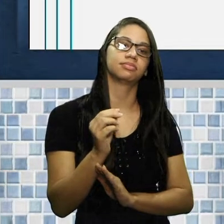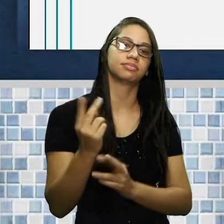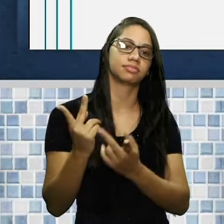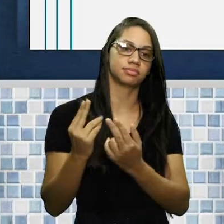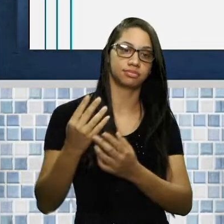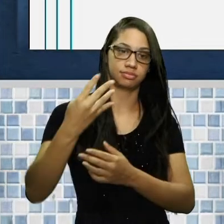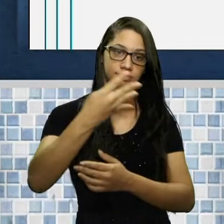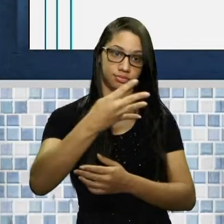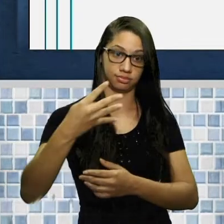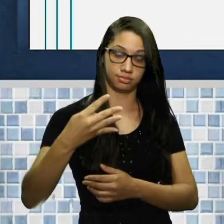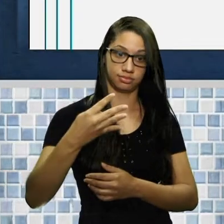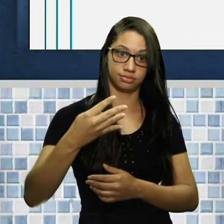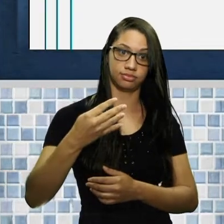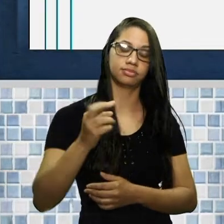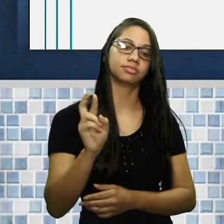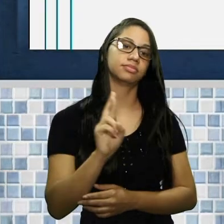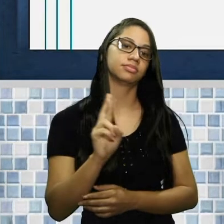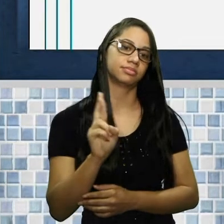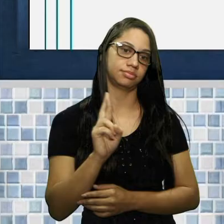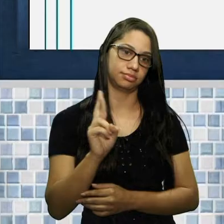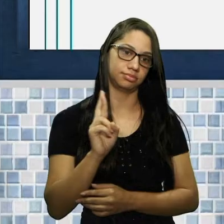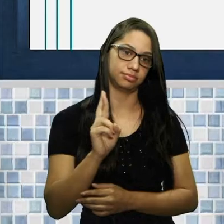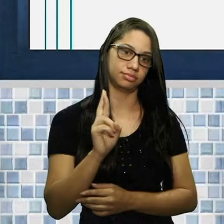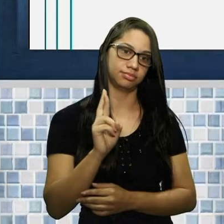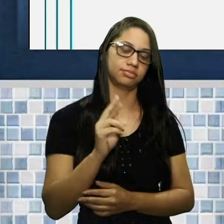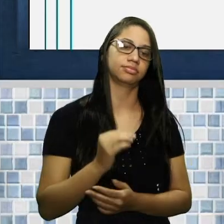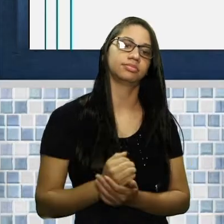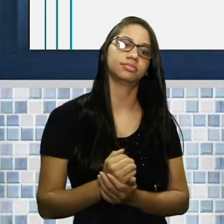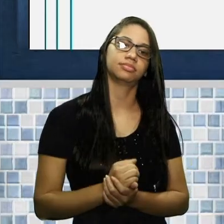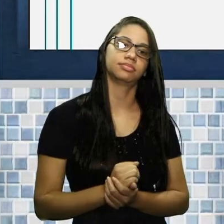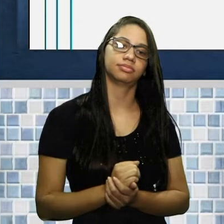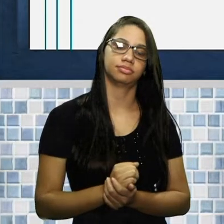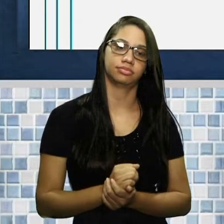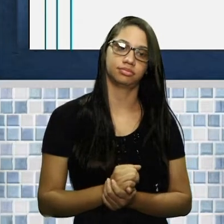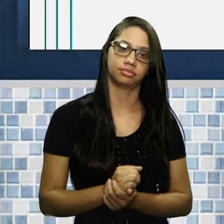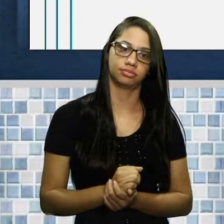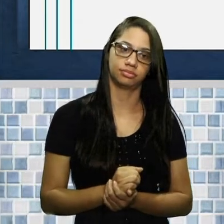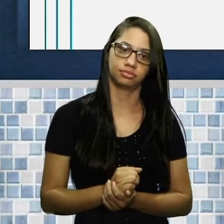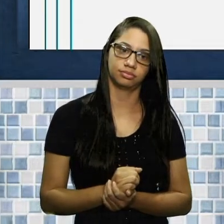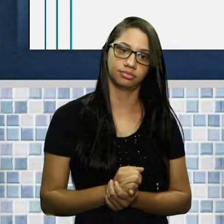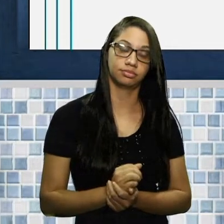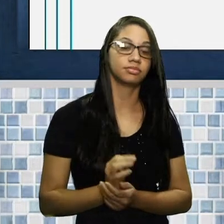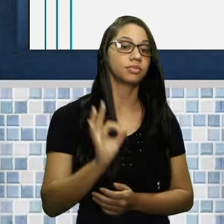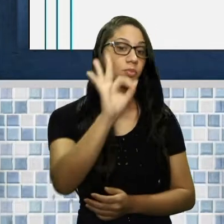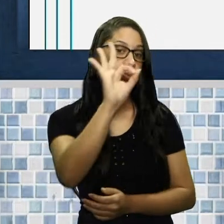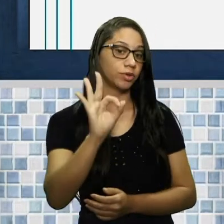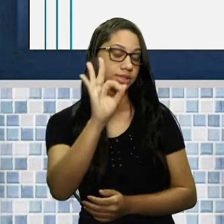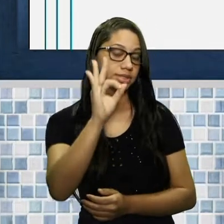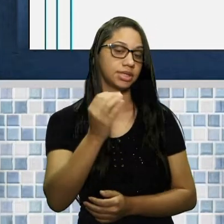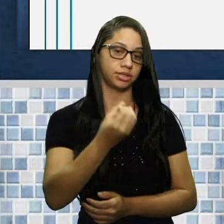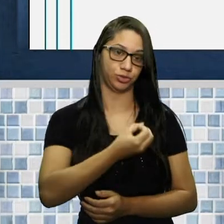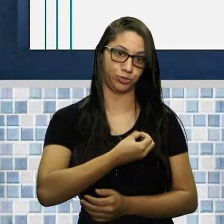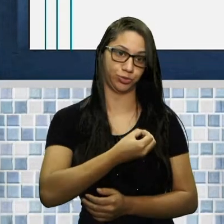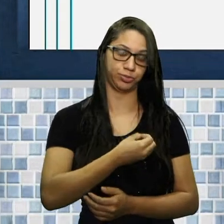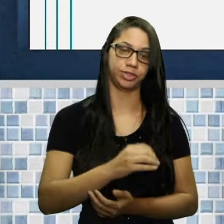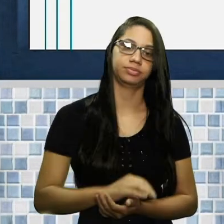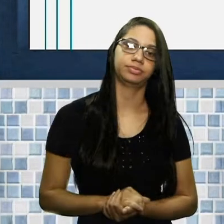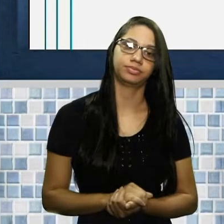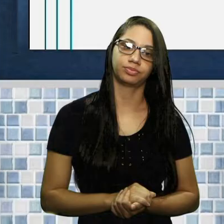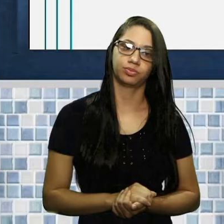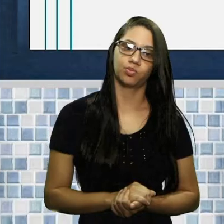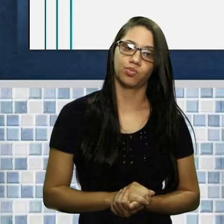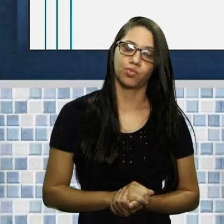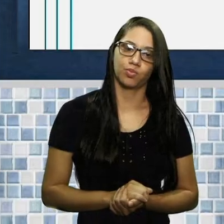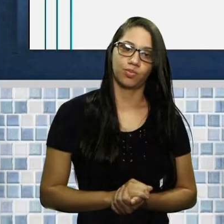foi de abatimento. Agora, pessoal, eu quero saber esse valor em porcentagem. Vou fazer ali uma